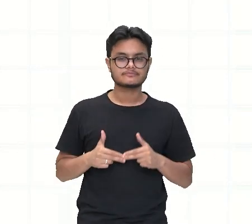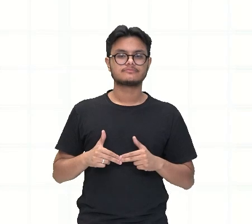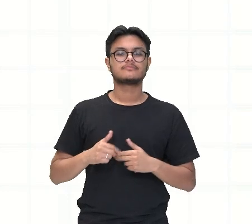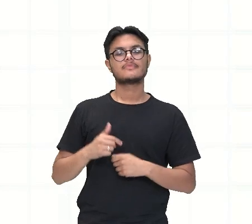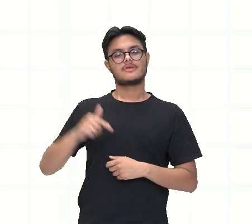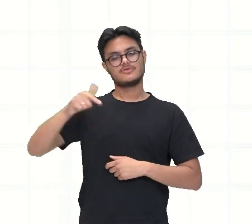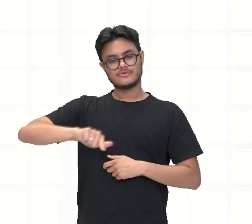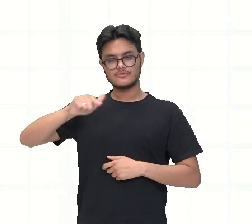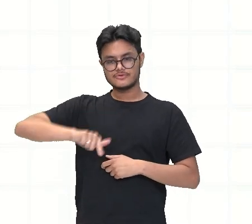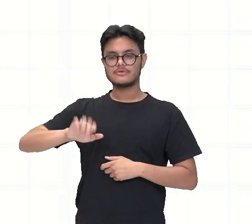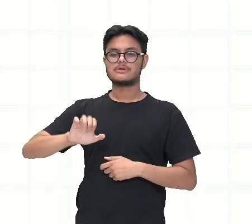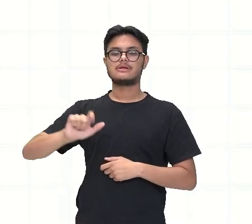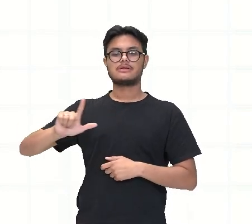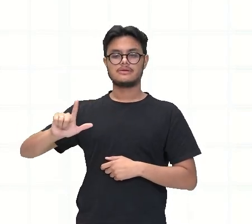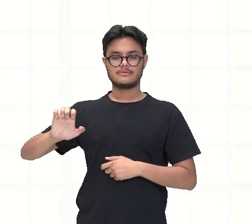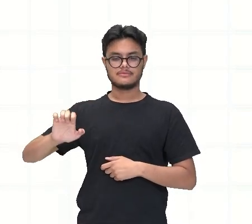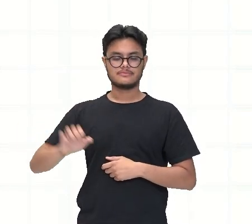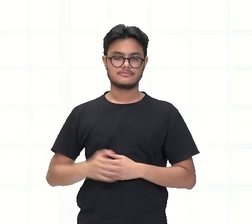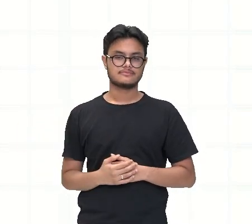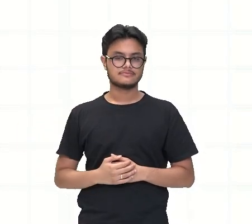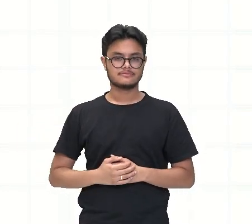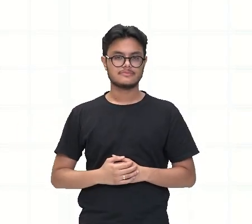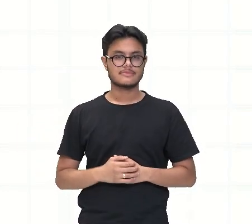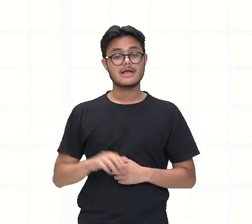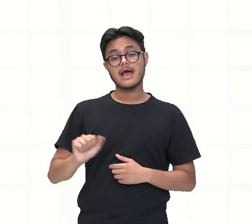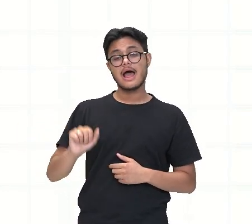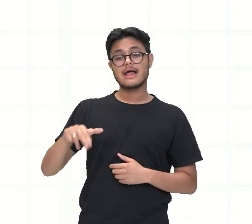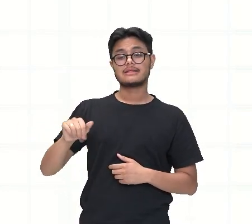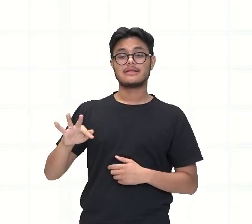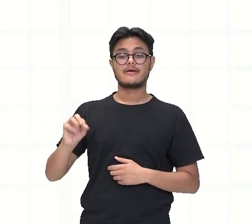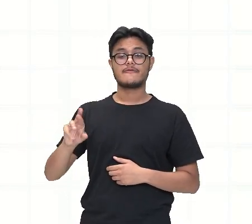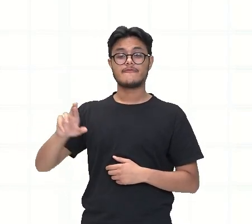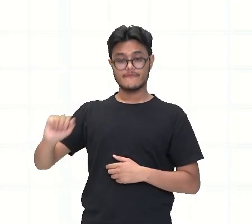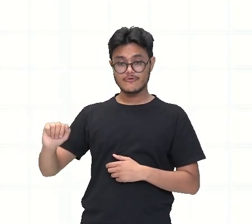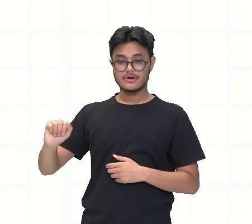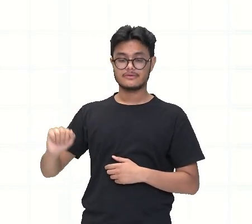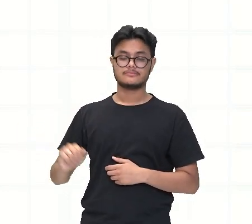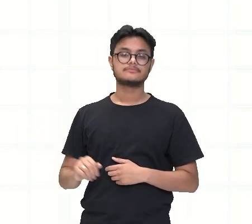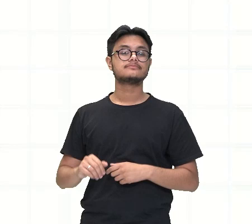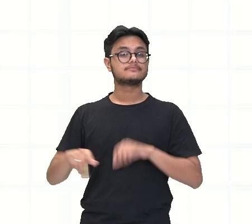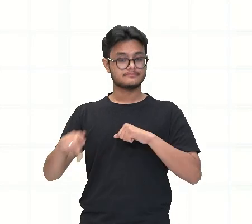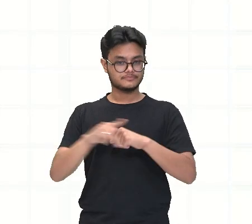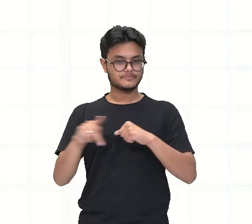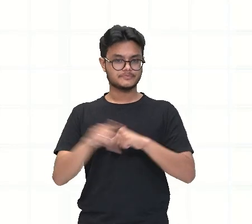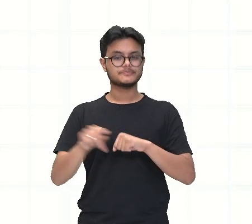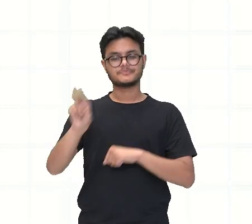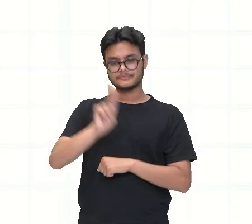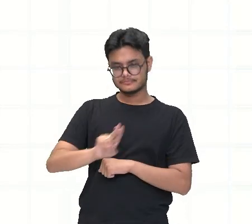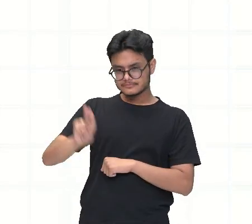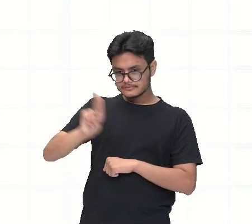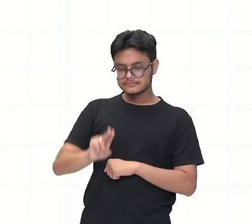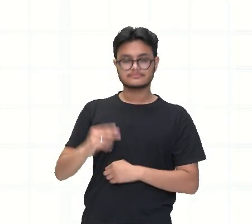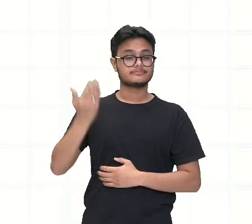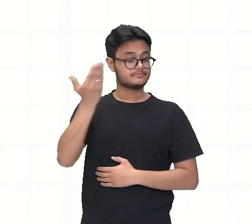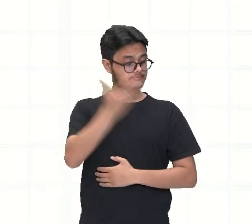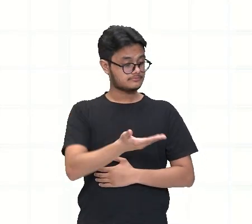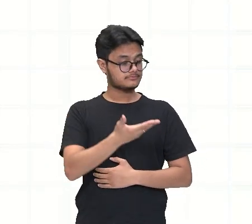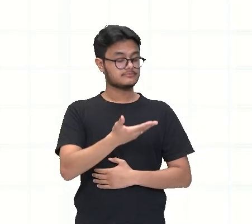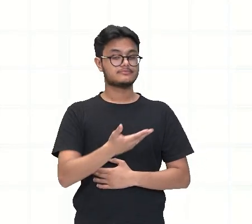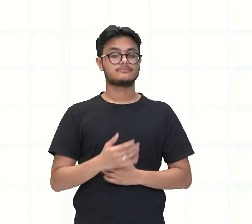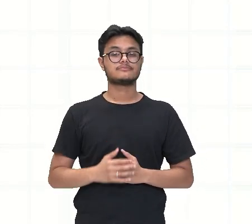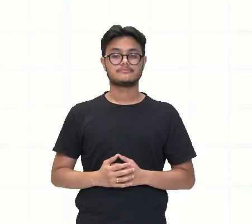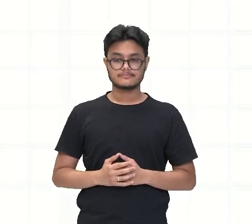vez, o pronome ele. Isso é anáfora, tá? O meu pronome faz referência